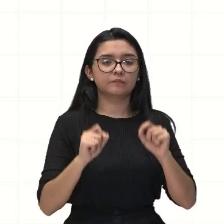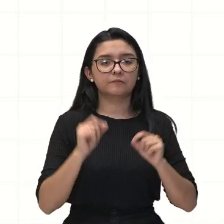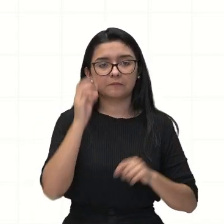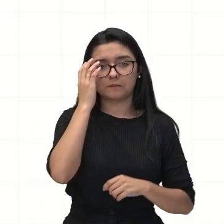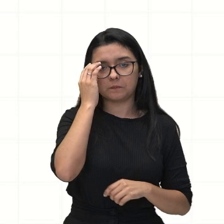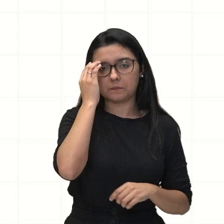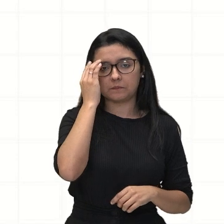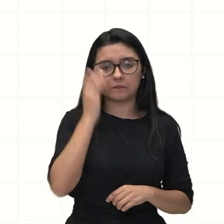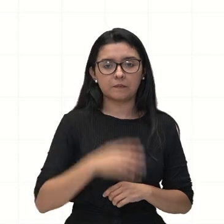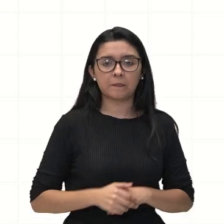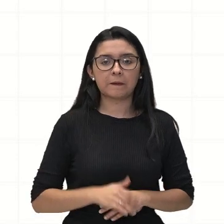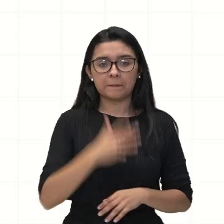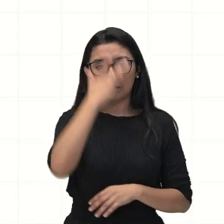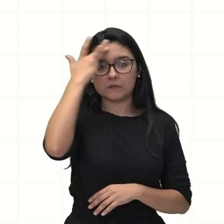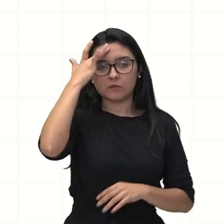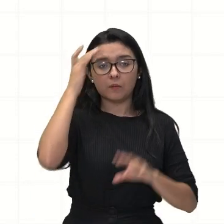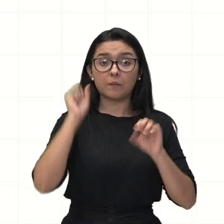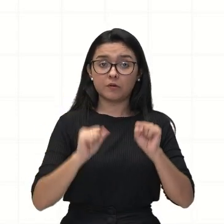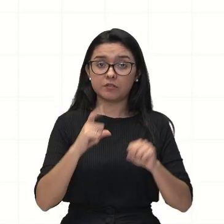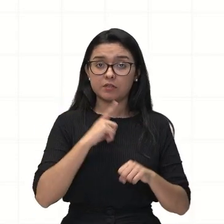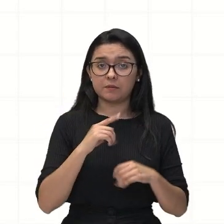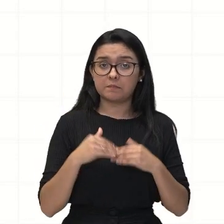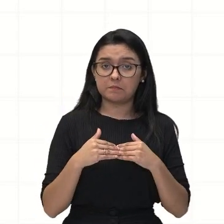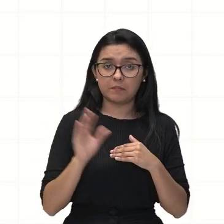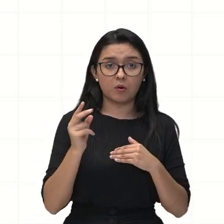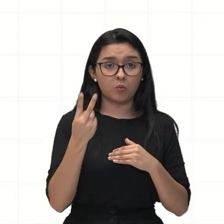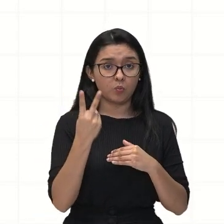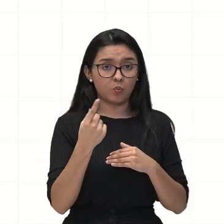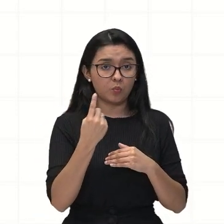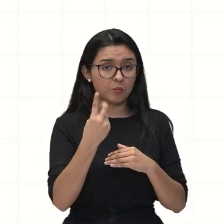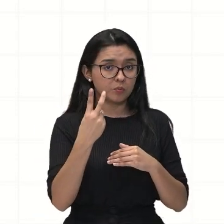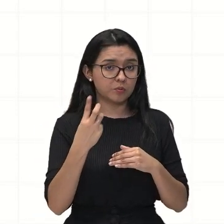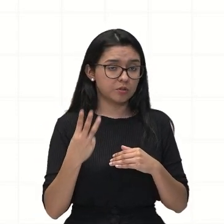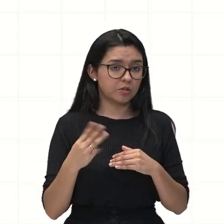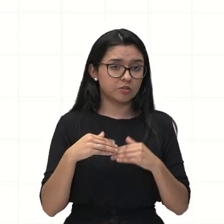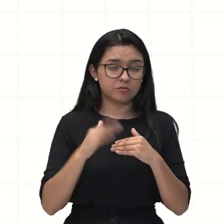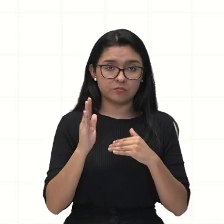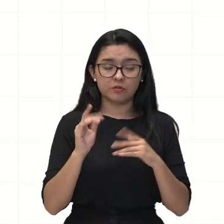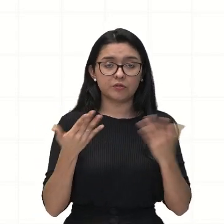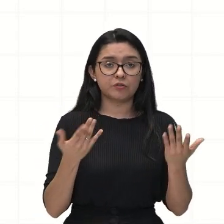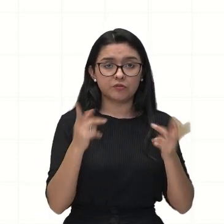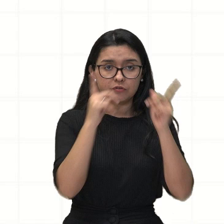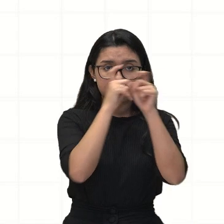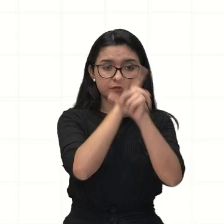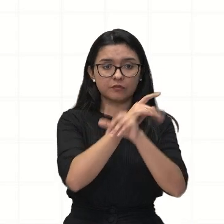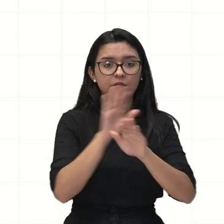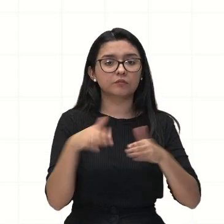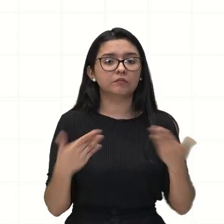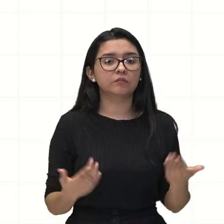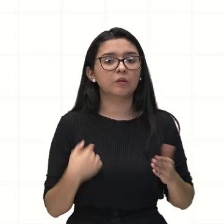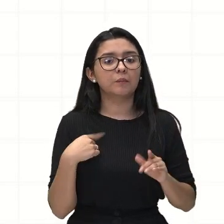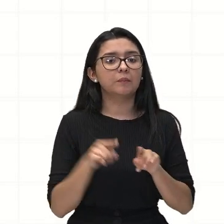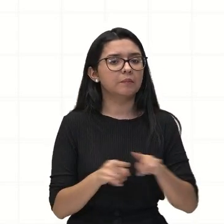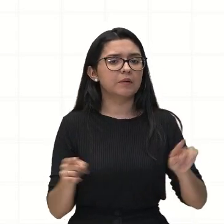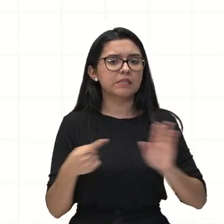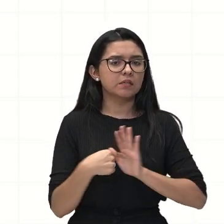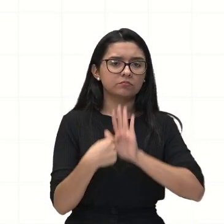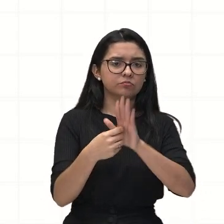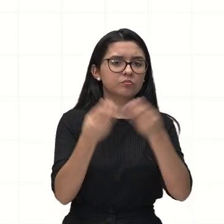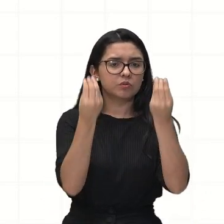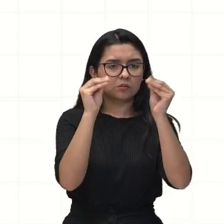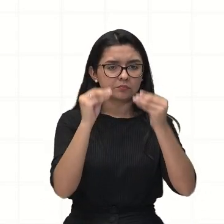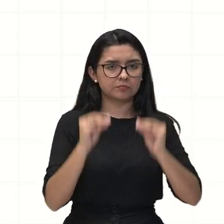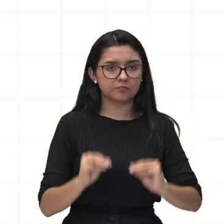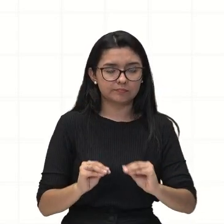mesma pessoa pode ter mais de uma dificuldade. Então, nesse caso aqui, para esse tipo de situação, ele não está inserindo essa situação. Ou